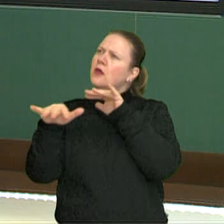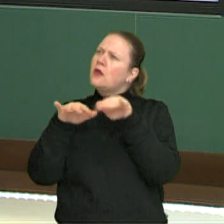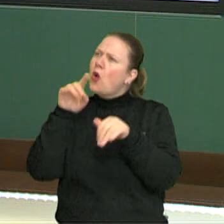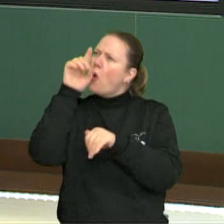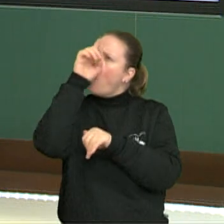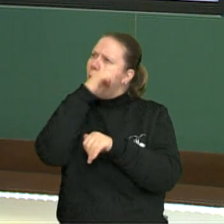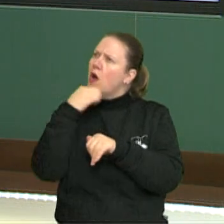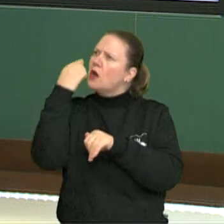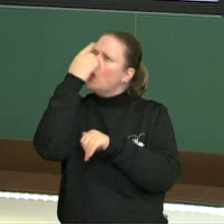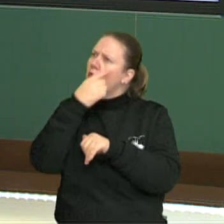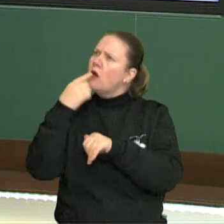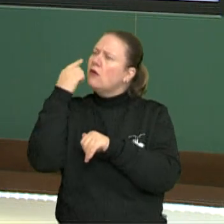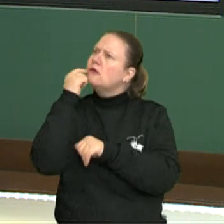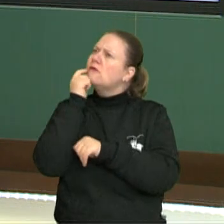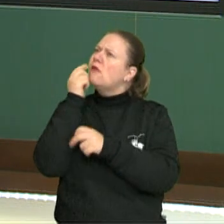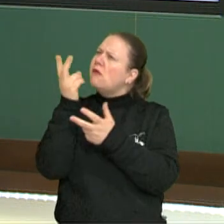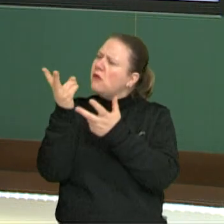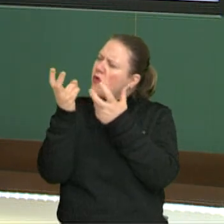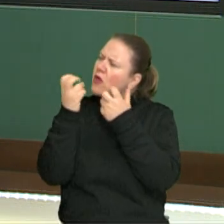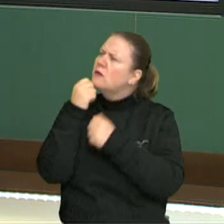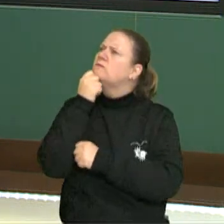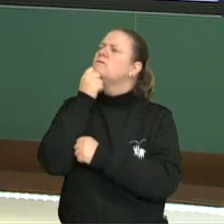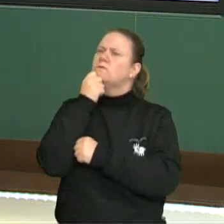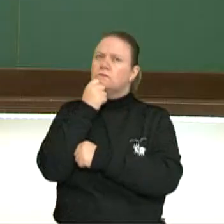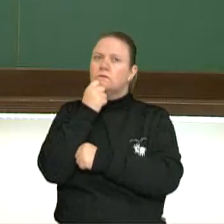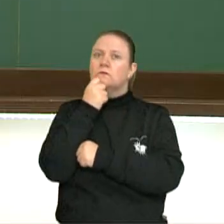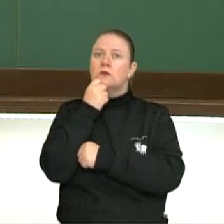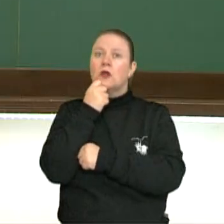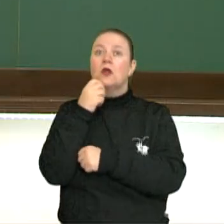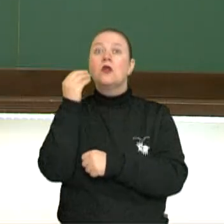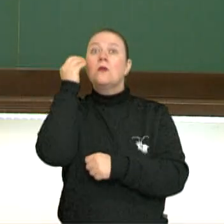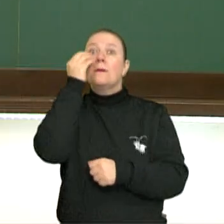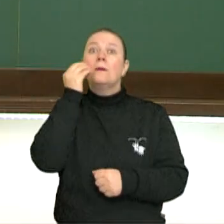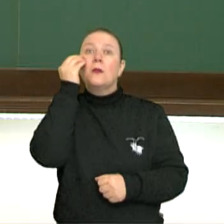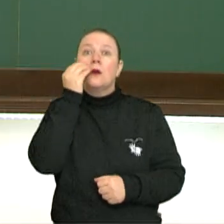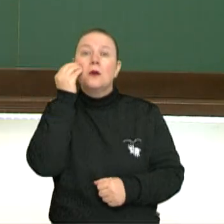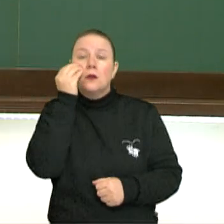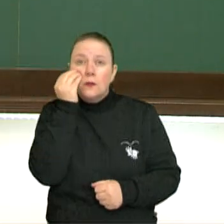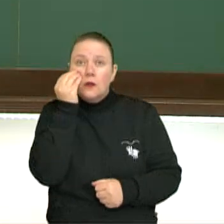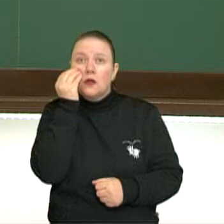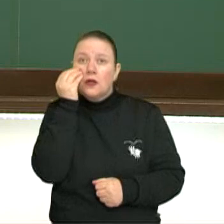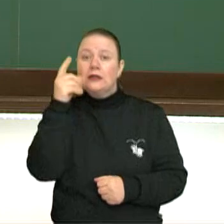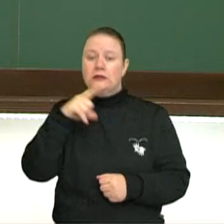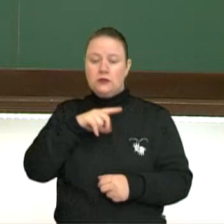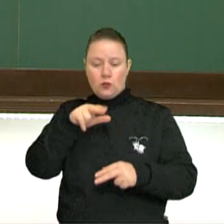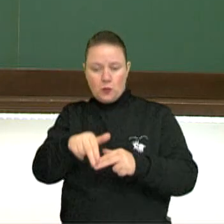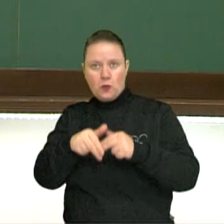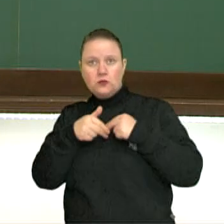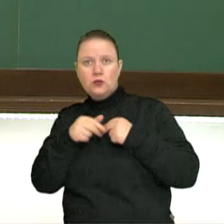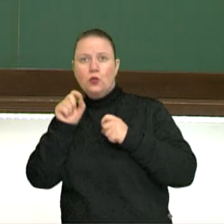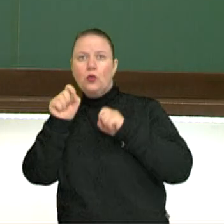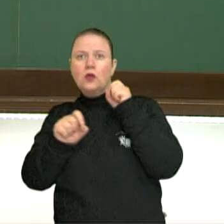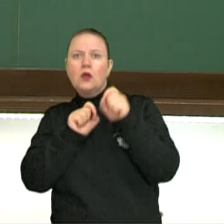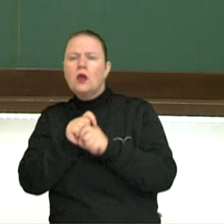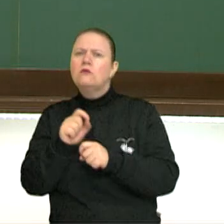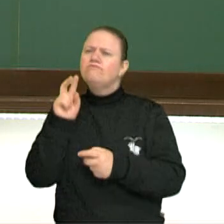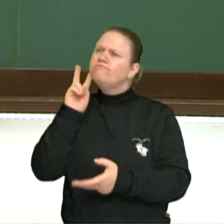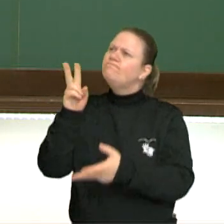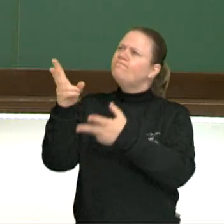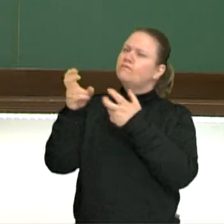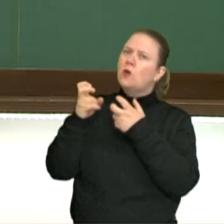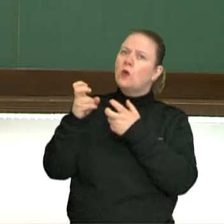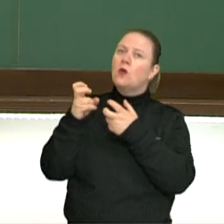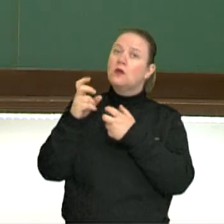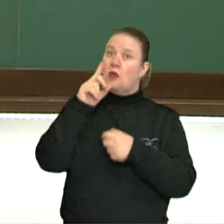ele estava rotacionando. Né? E perceba que tem um sentido nesse caso, um sentido horário,